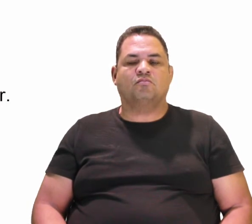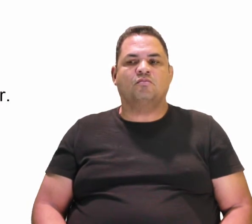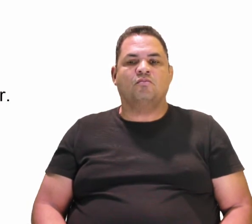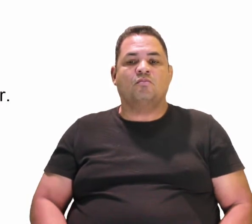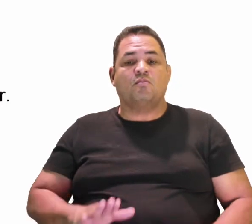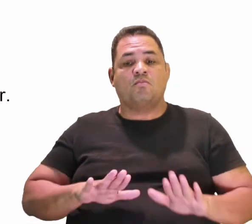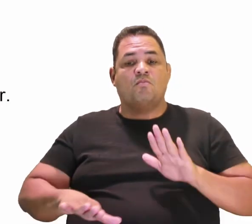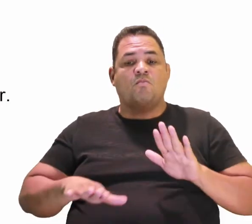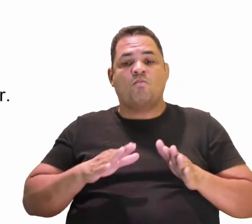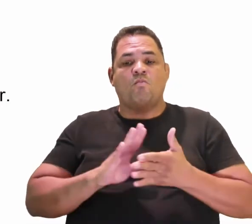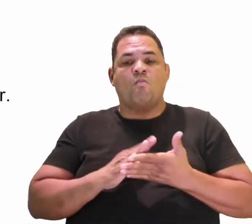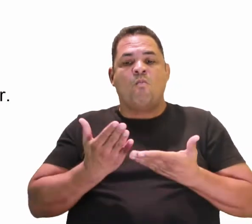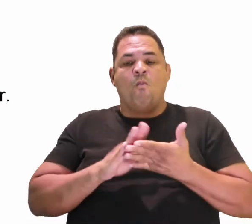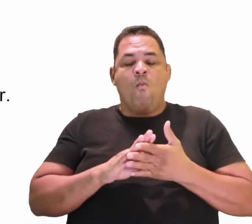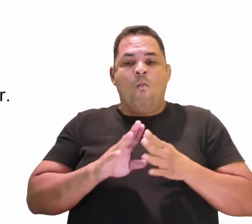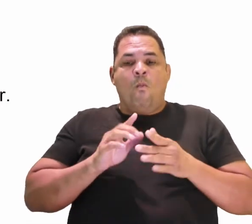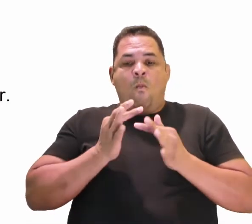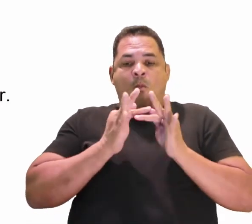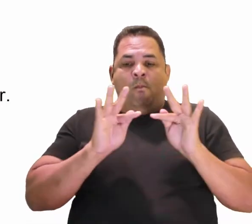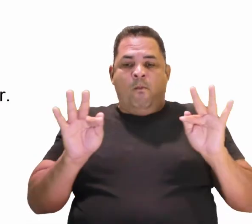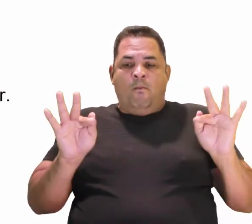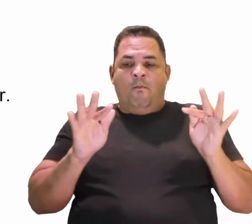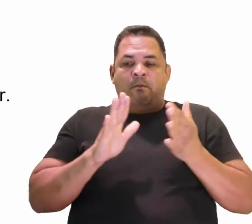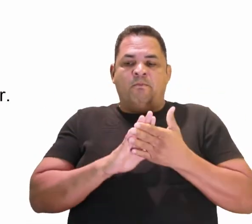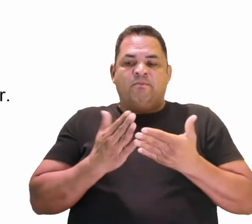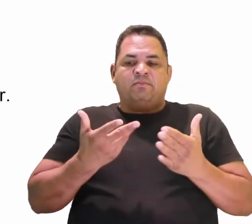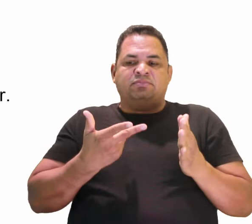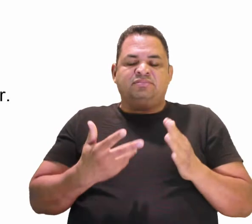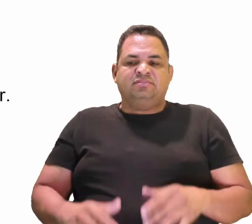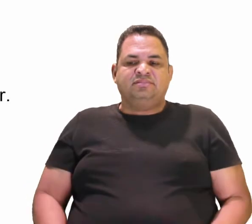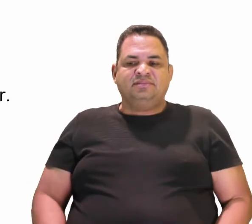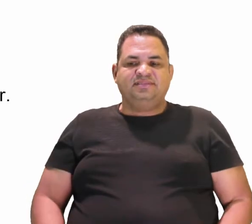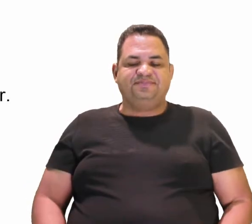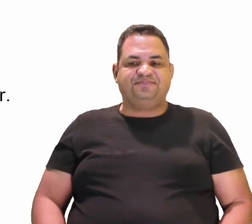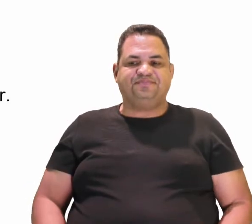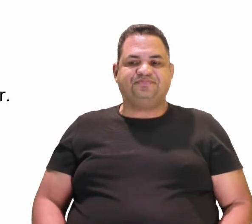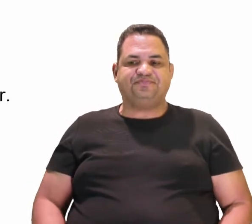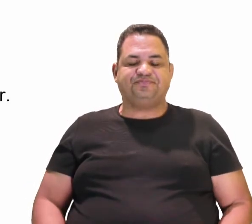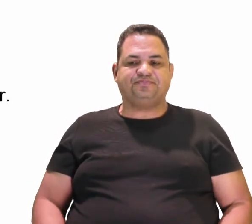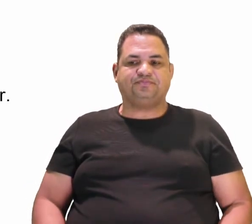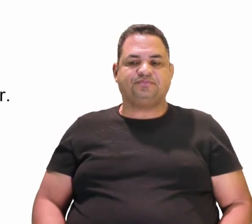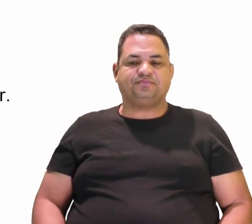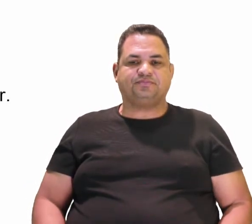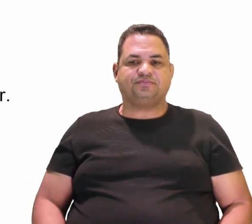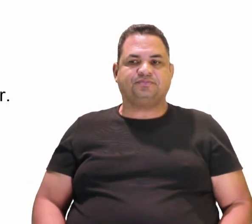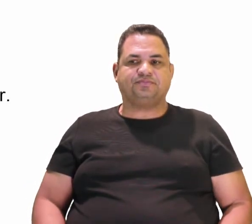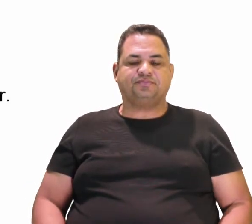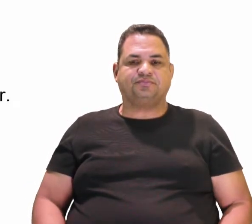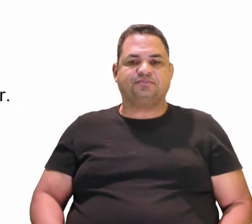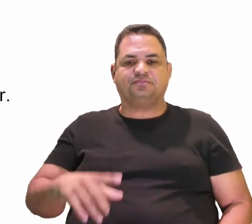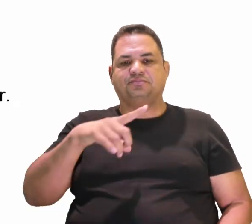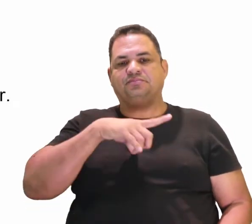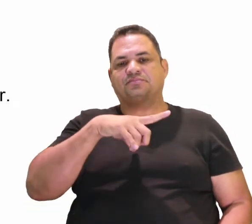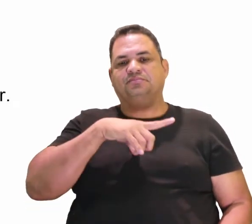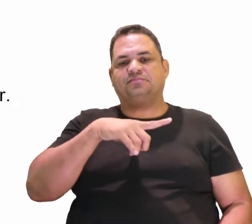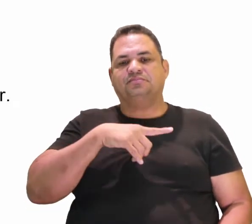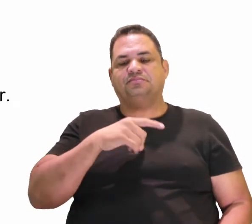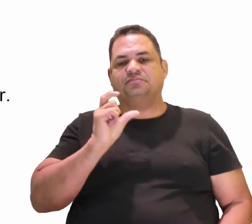acordo com as minhas frases, né? O que faz mais sentido, beleza? Então, temos lá